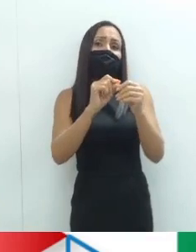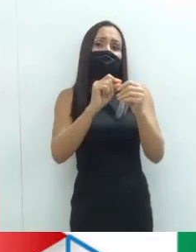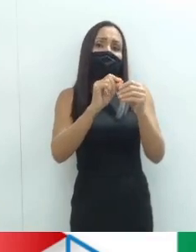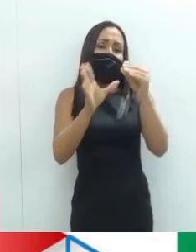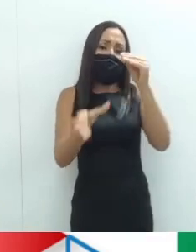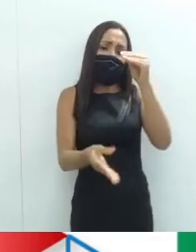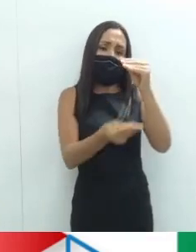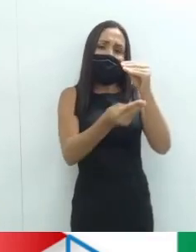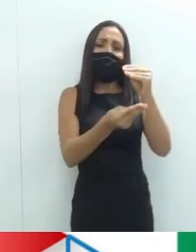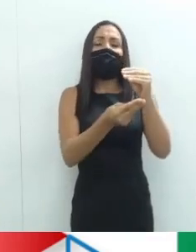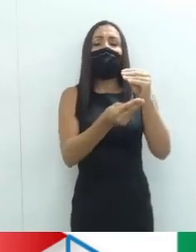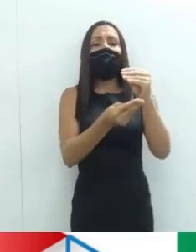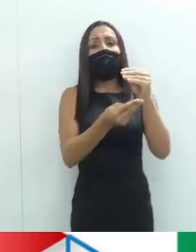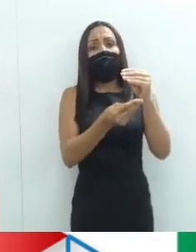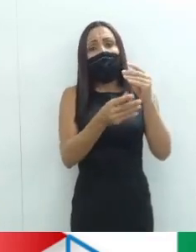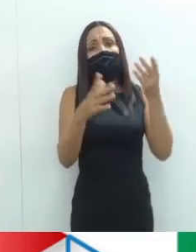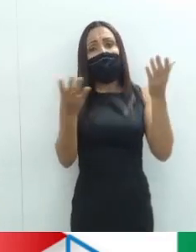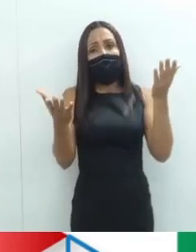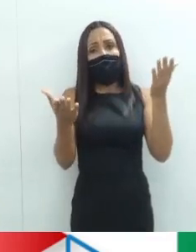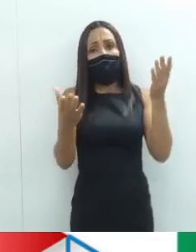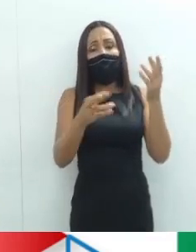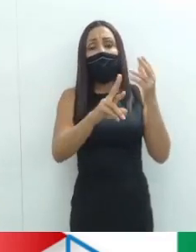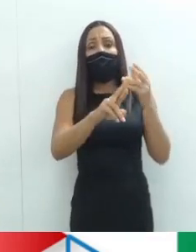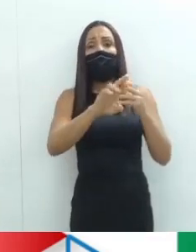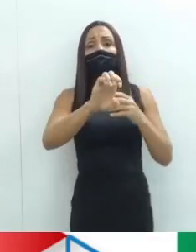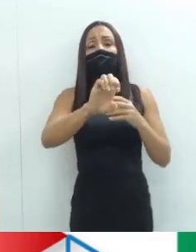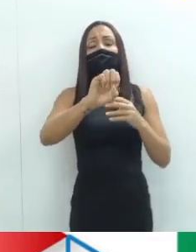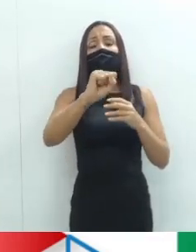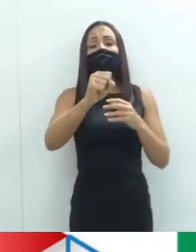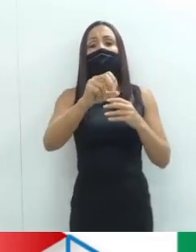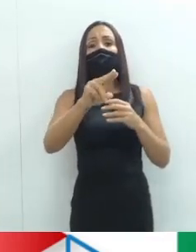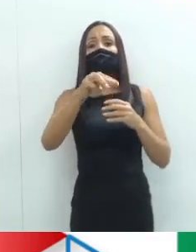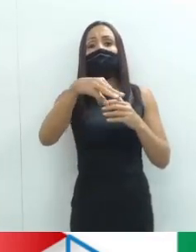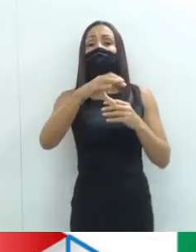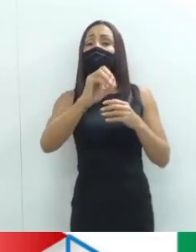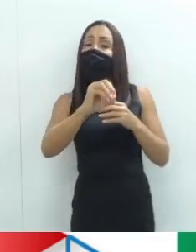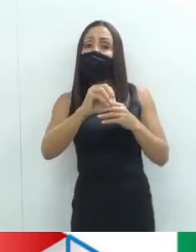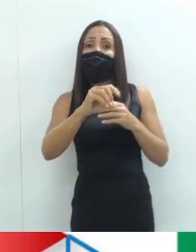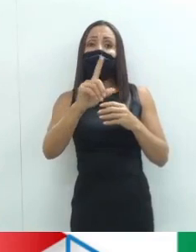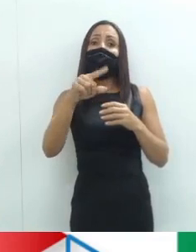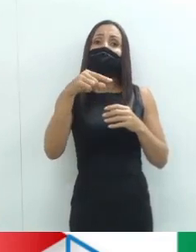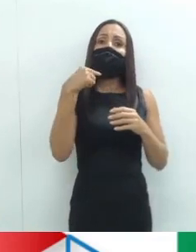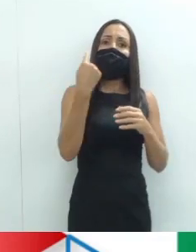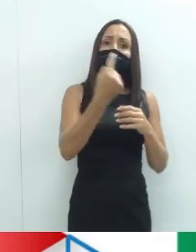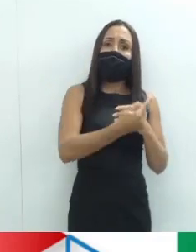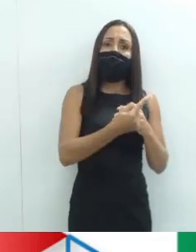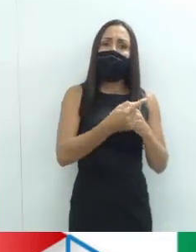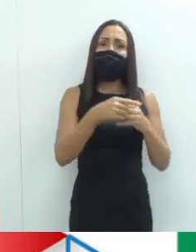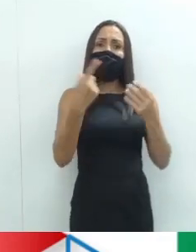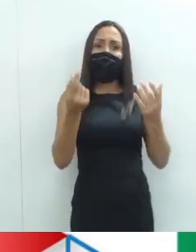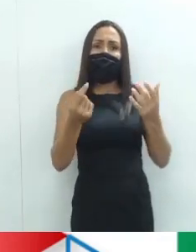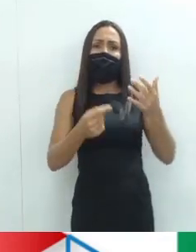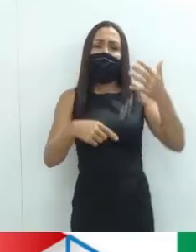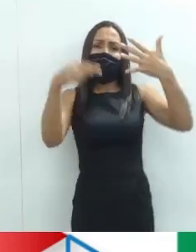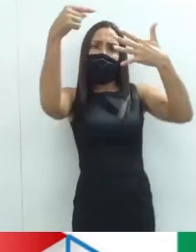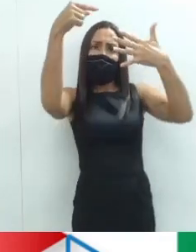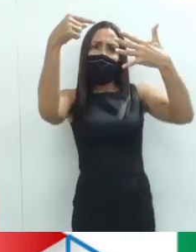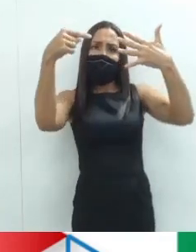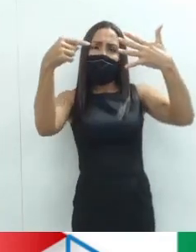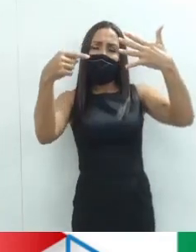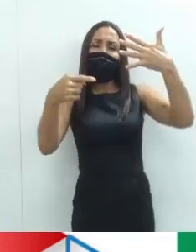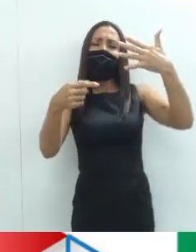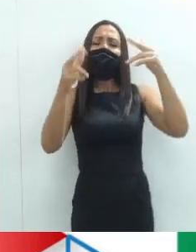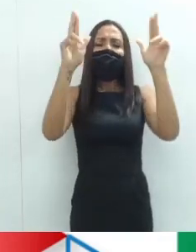A síntese ela é um resumo, tá, gente? Então nesse resumo nós apontamos os principais